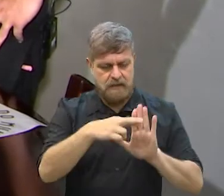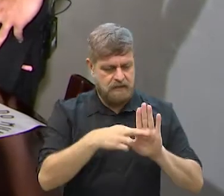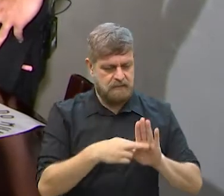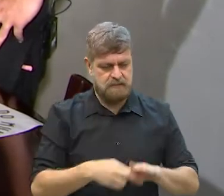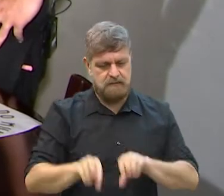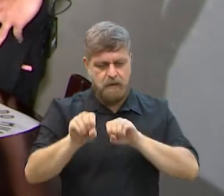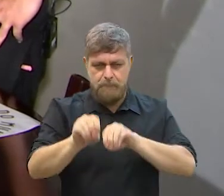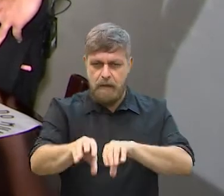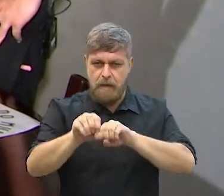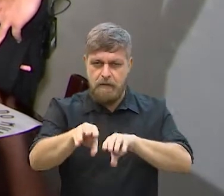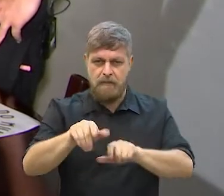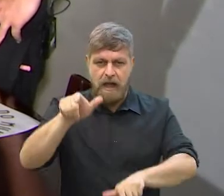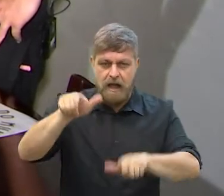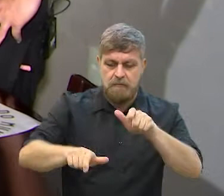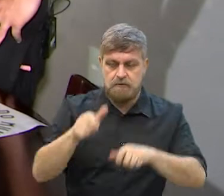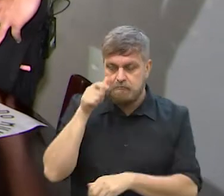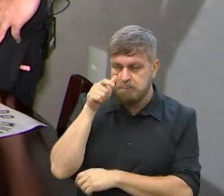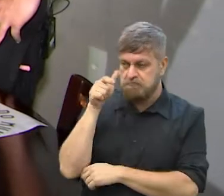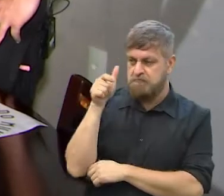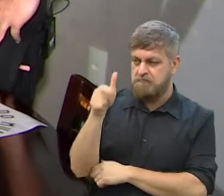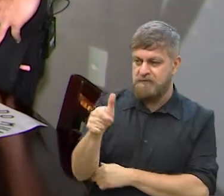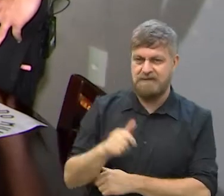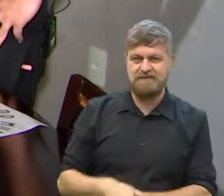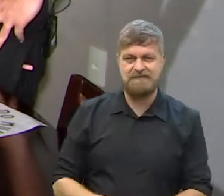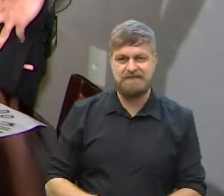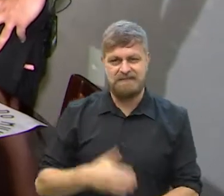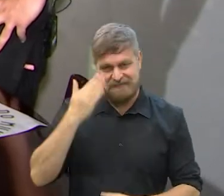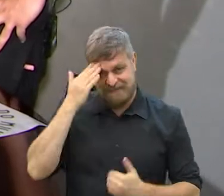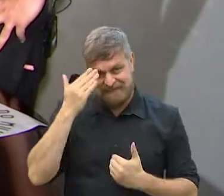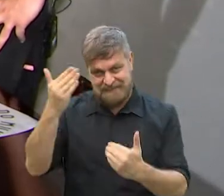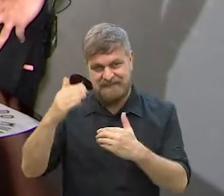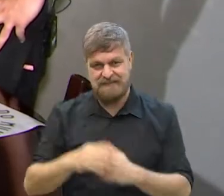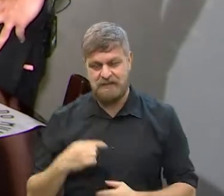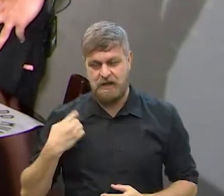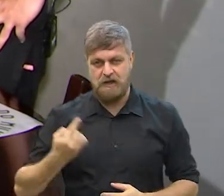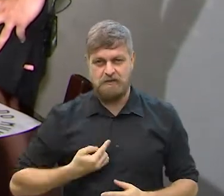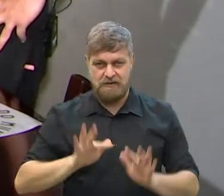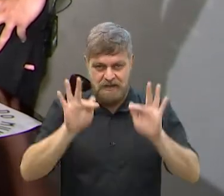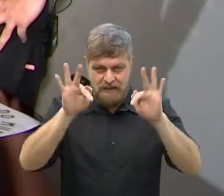receitas, né? Com o pessoal de casa. Perfeito. Valeu. Que agradeço. A gente fica